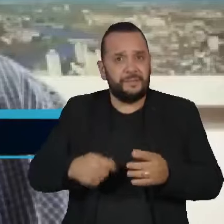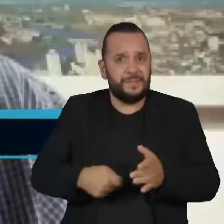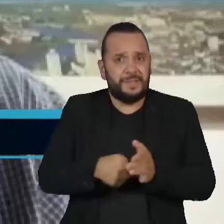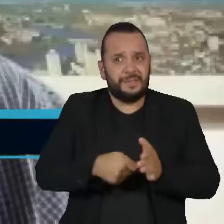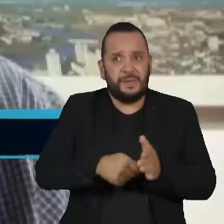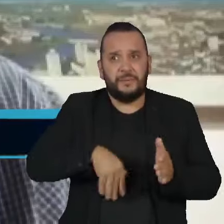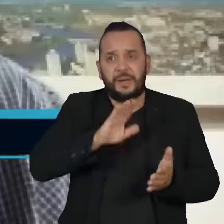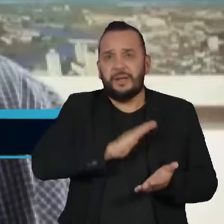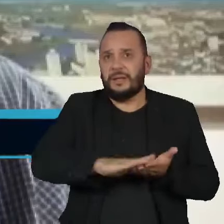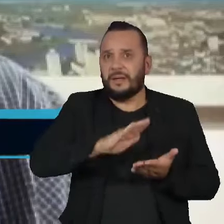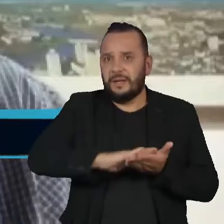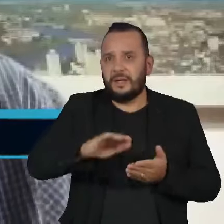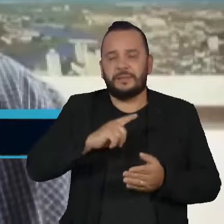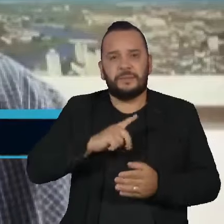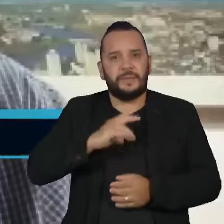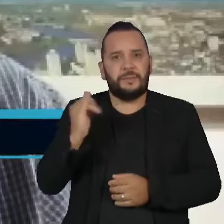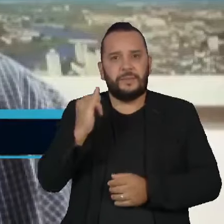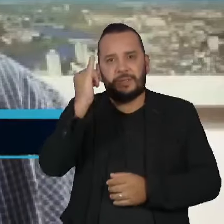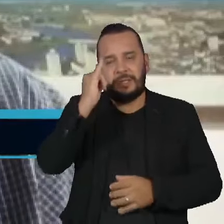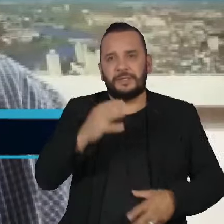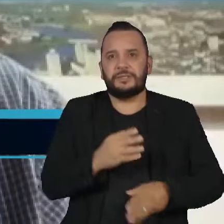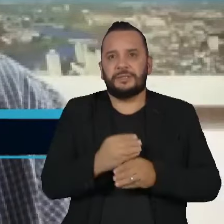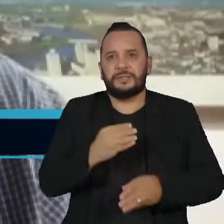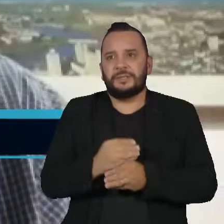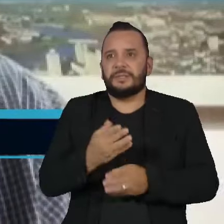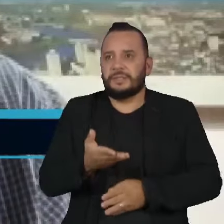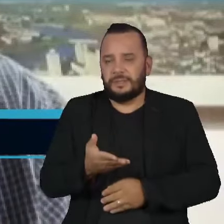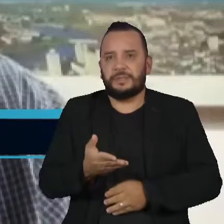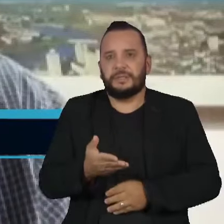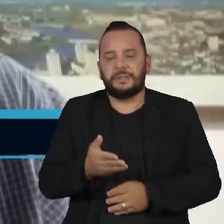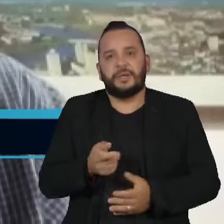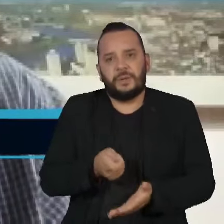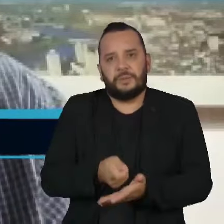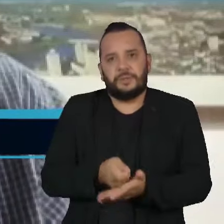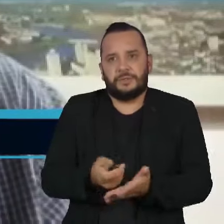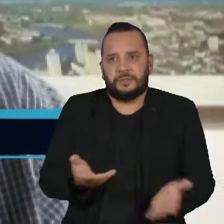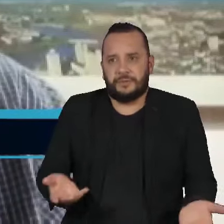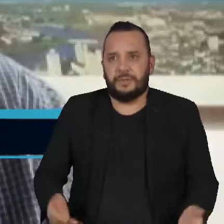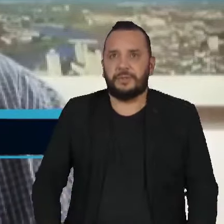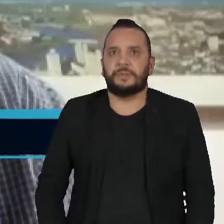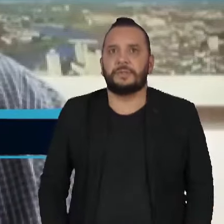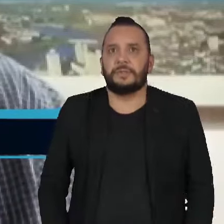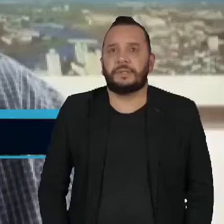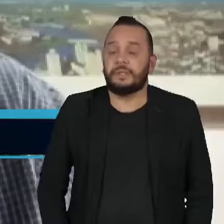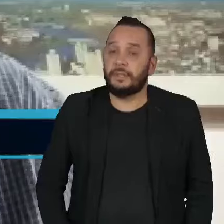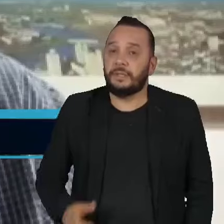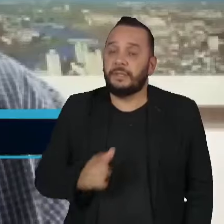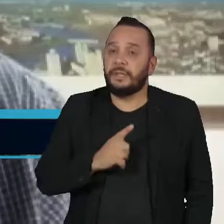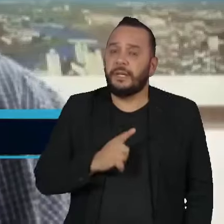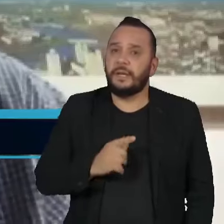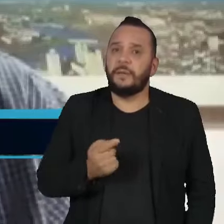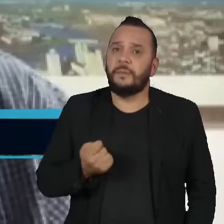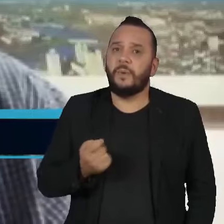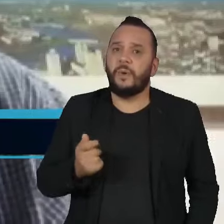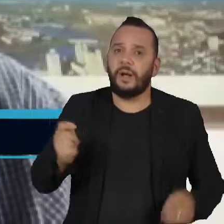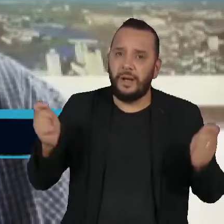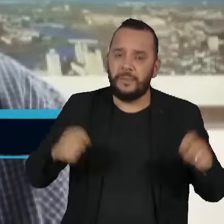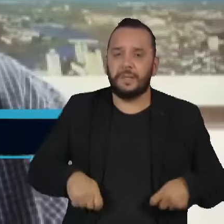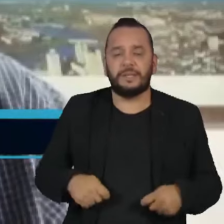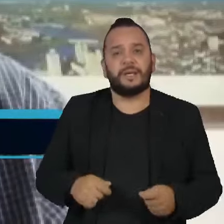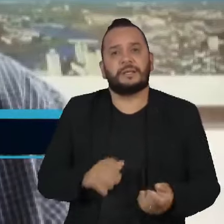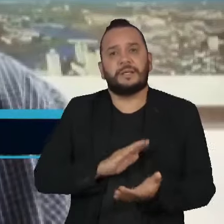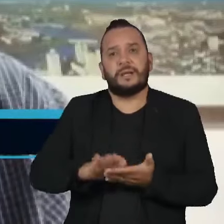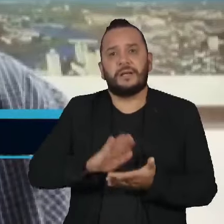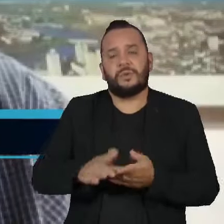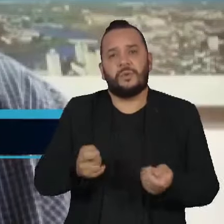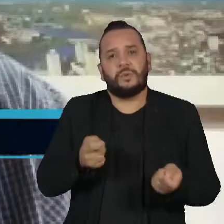discussão, importância das emendas, né, as emendas impositivas, e tem pouquíssima capacidade de controlar gasto,